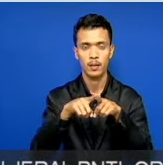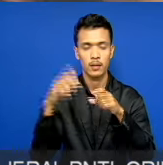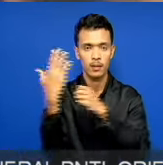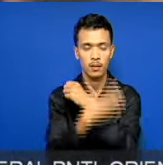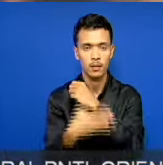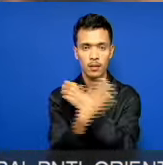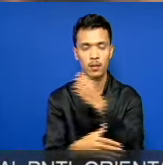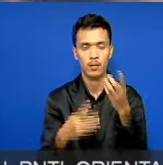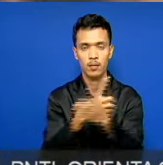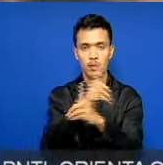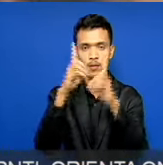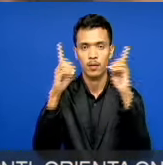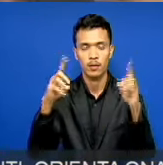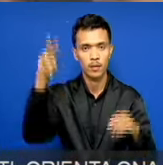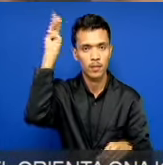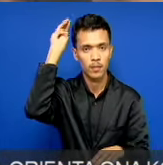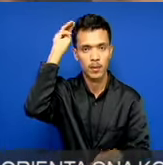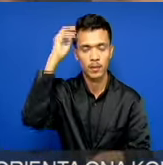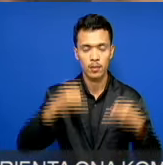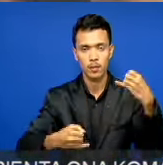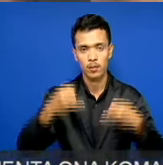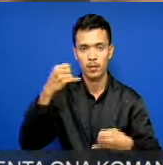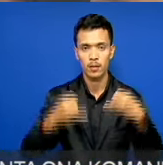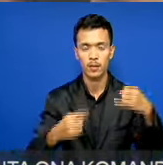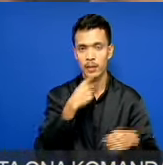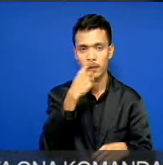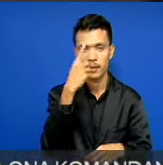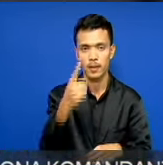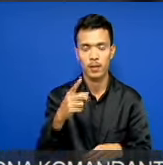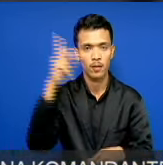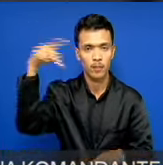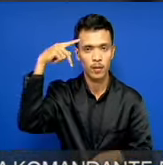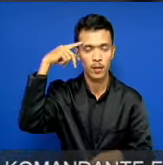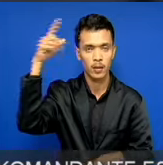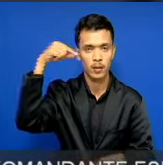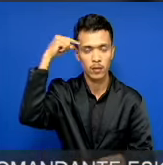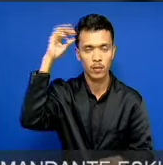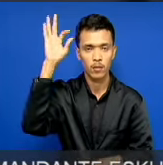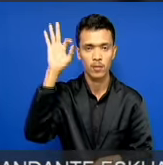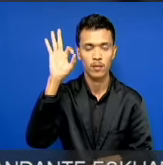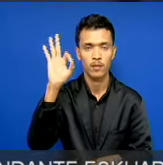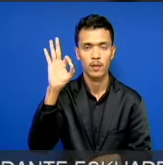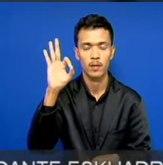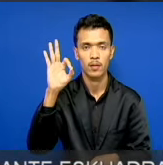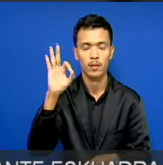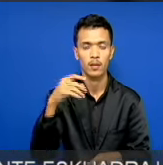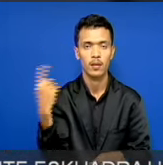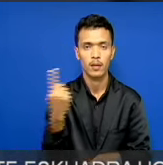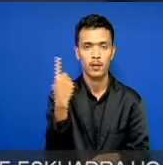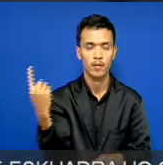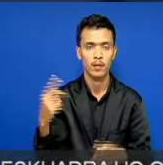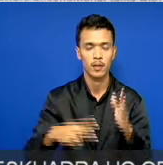Né? Ministro de Justiça Sérgio Ornay Hateten, política no do governo constitucional Nian, na